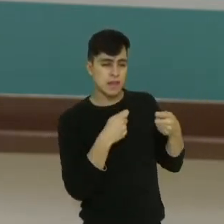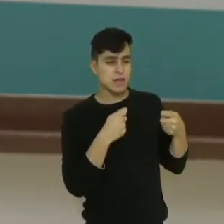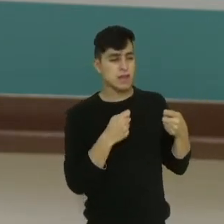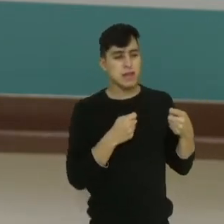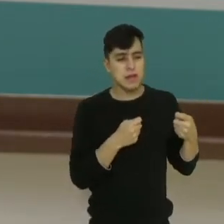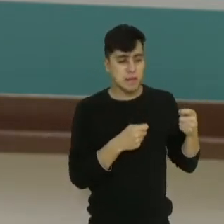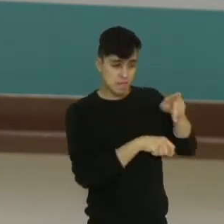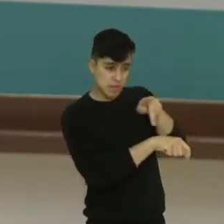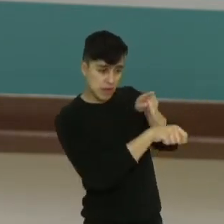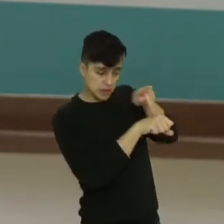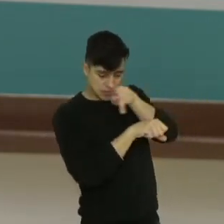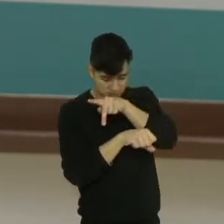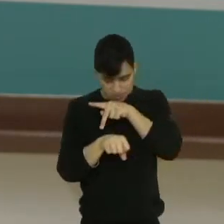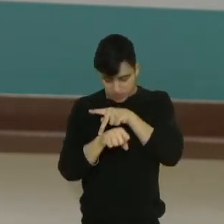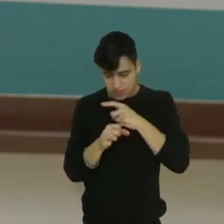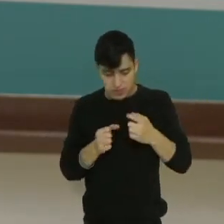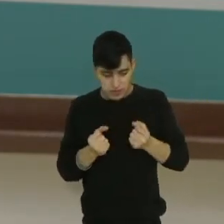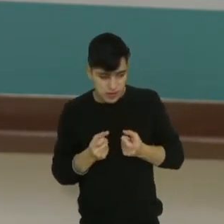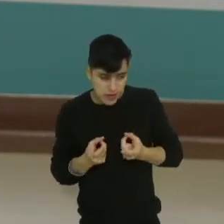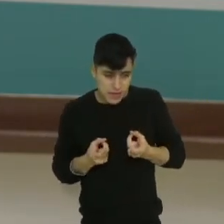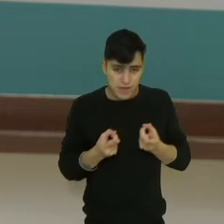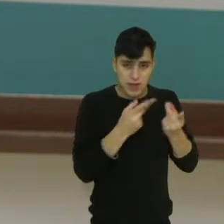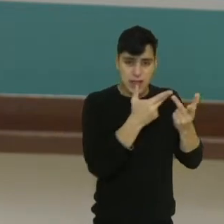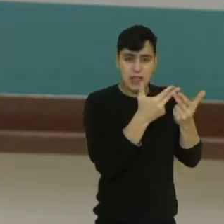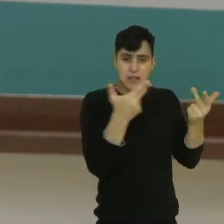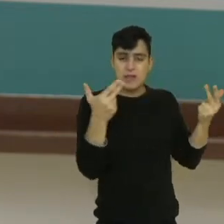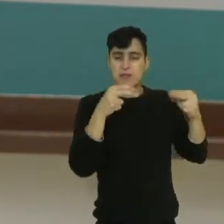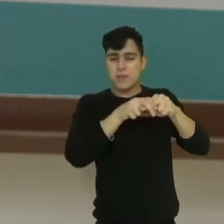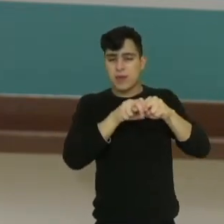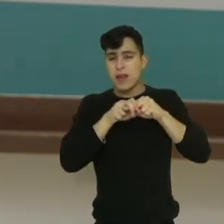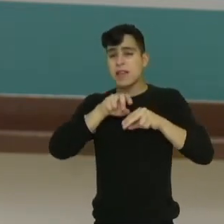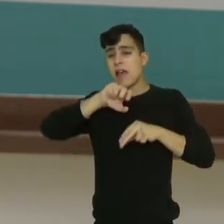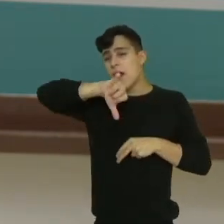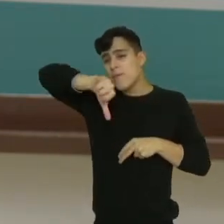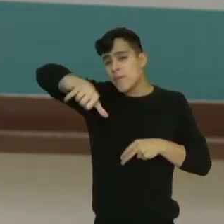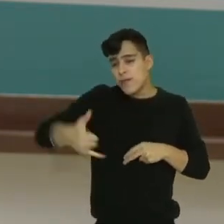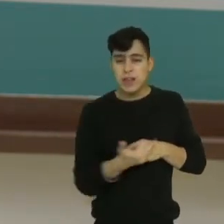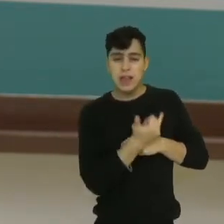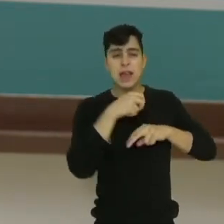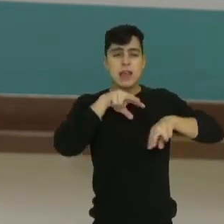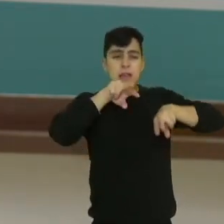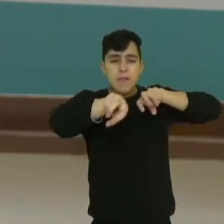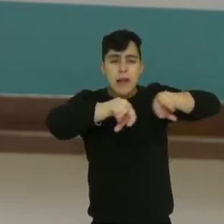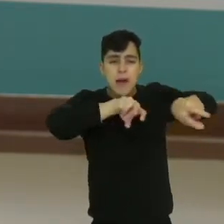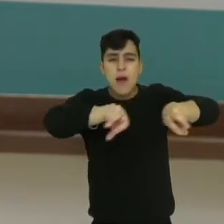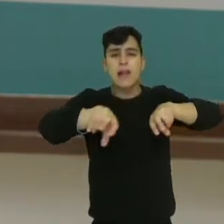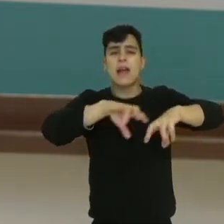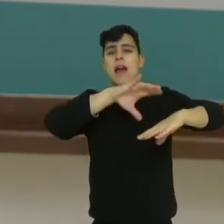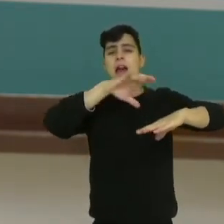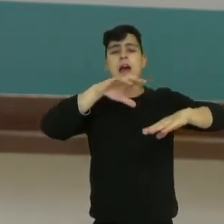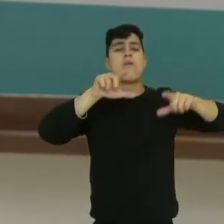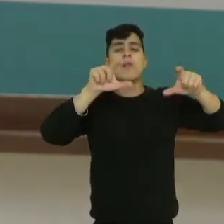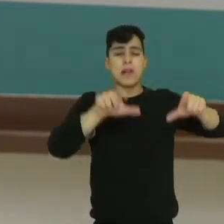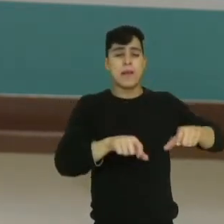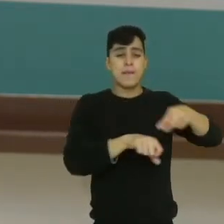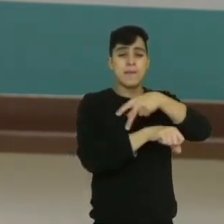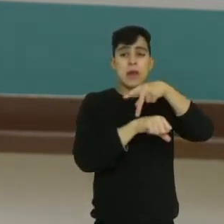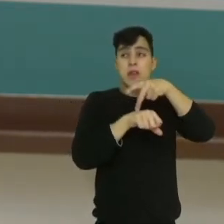mercantil estabelecido a partir principalmente da exploração das então chamadas colônias